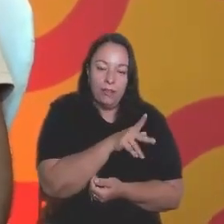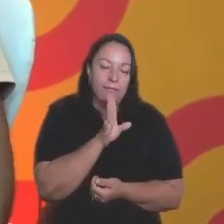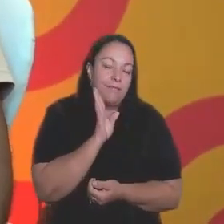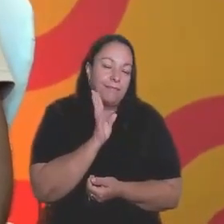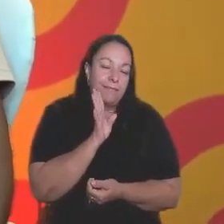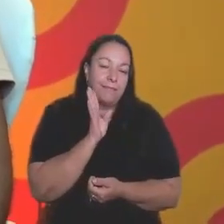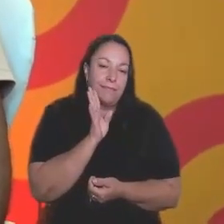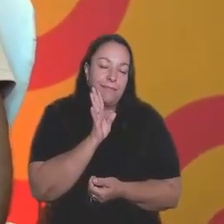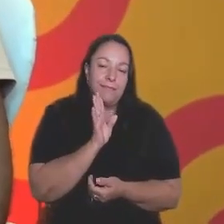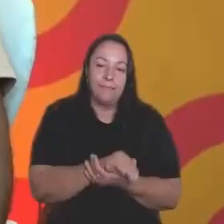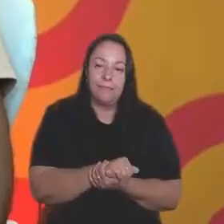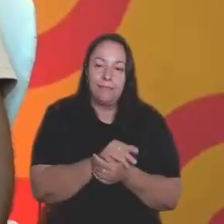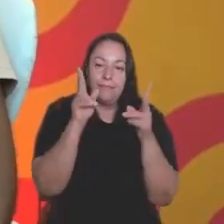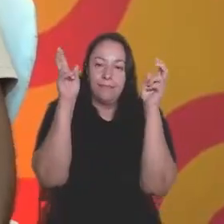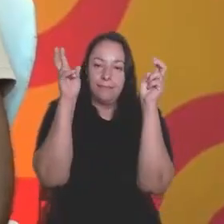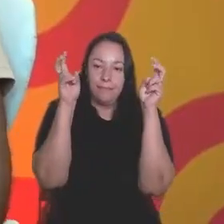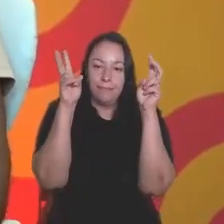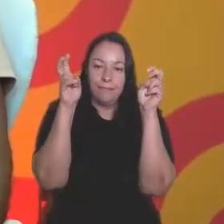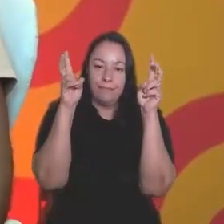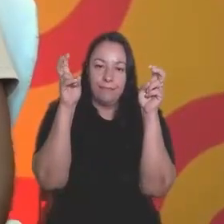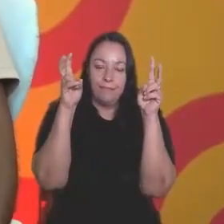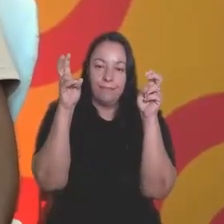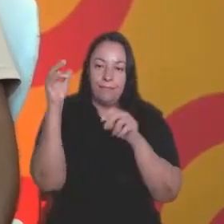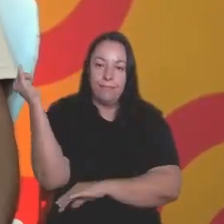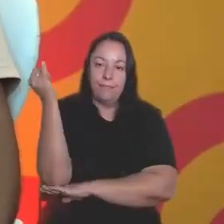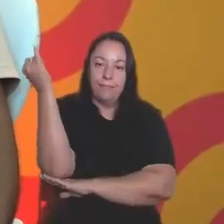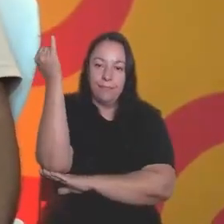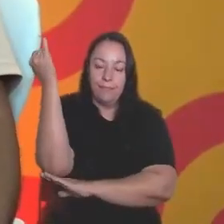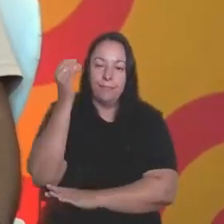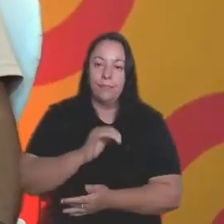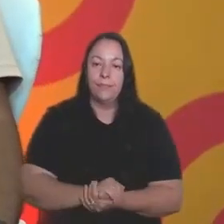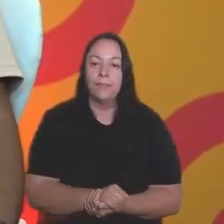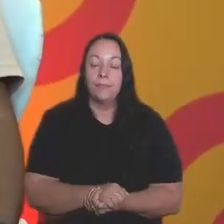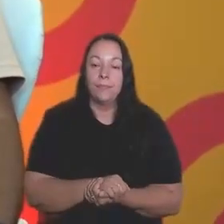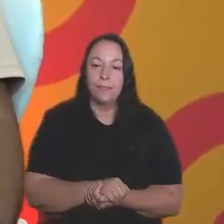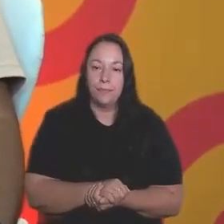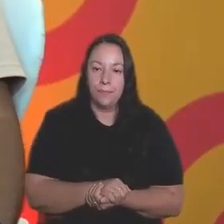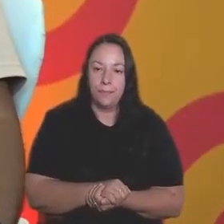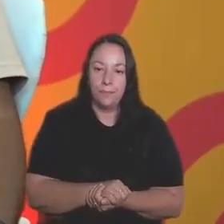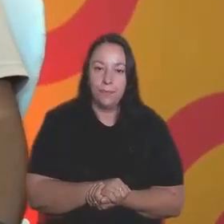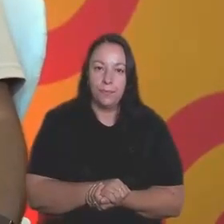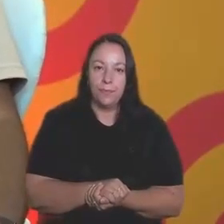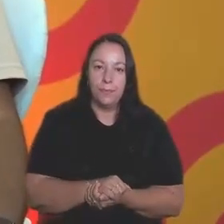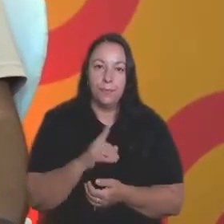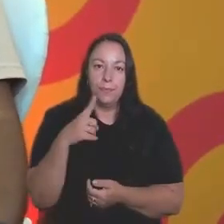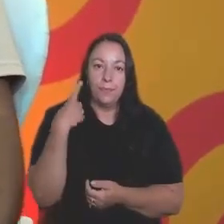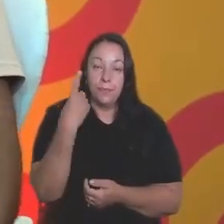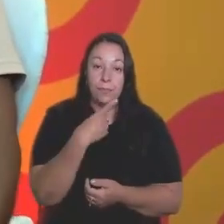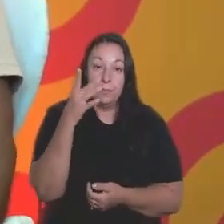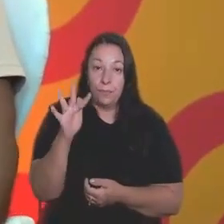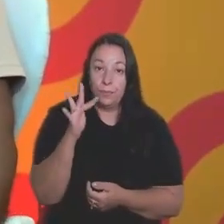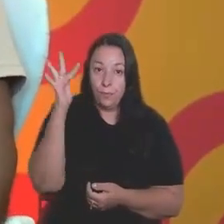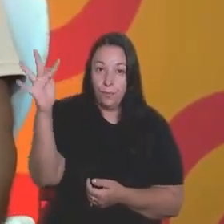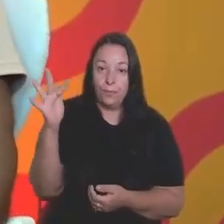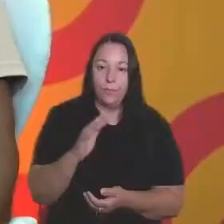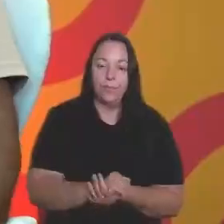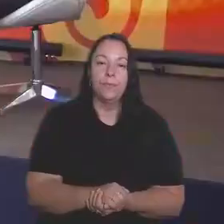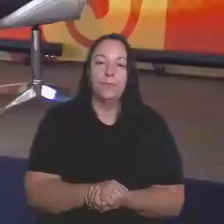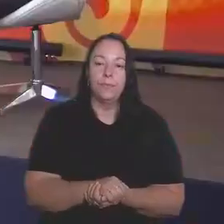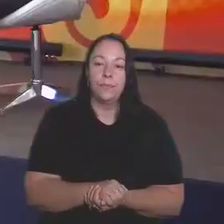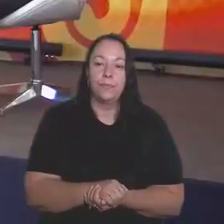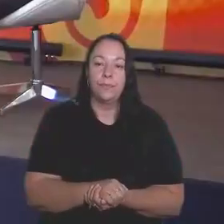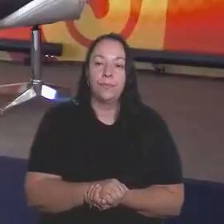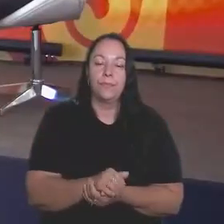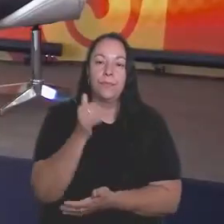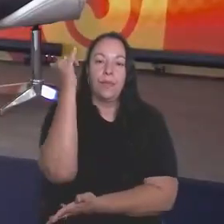se direcionam para a frente do palco. Todas trajam o mesmo uniforme escolar. Ao longo da música, elas dançam juntas e performam